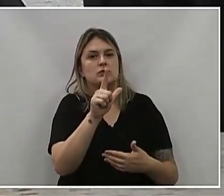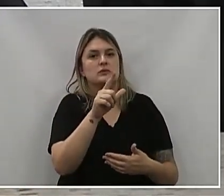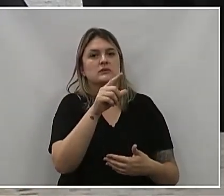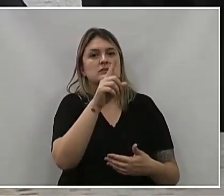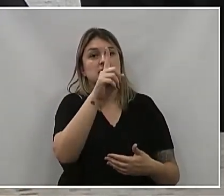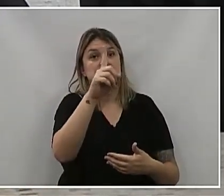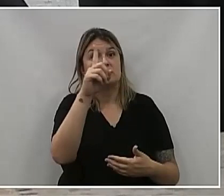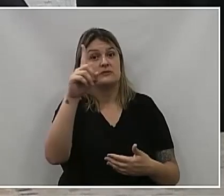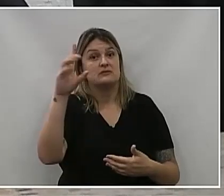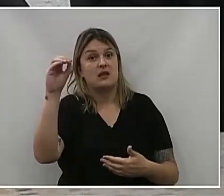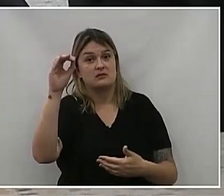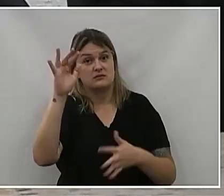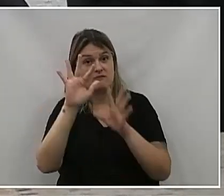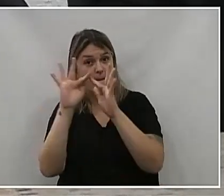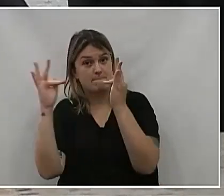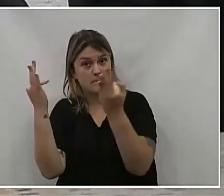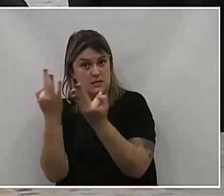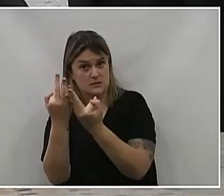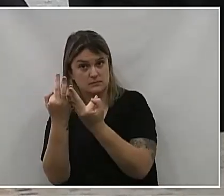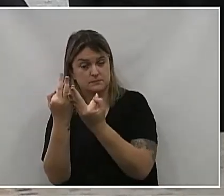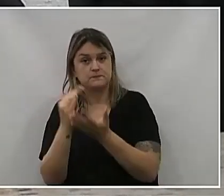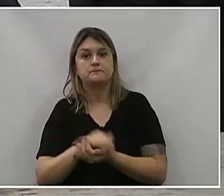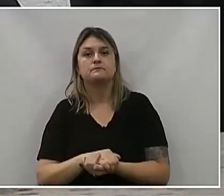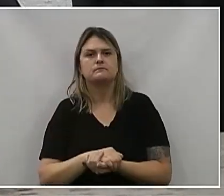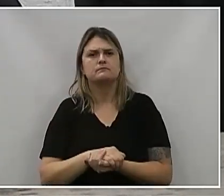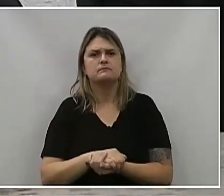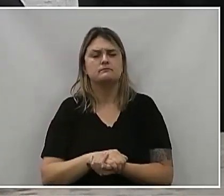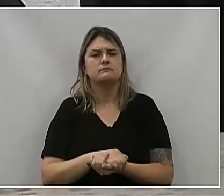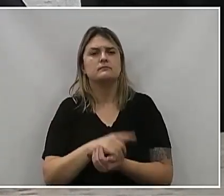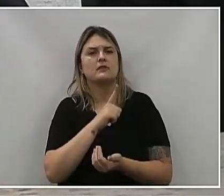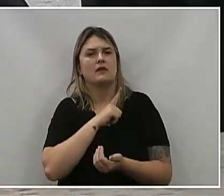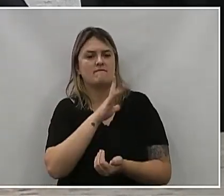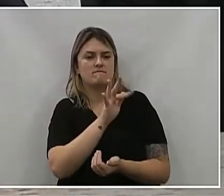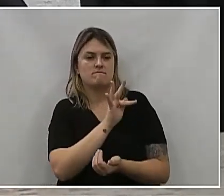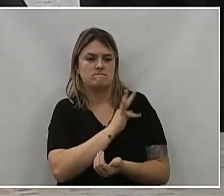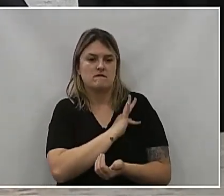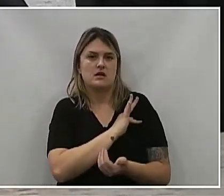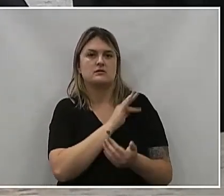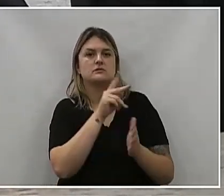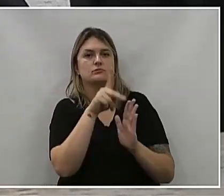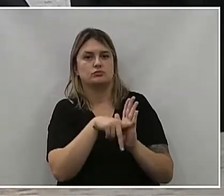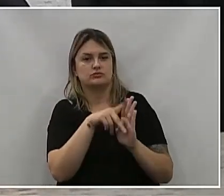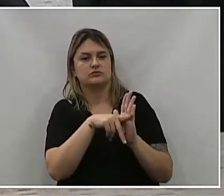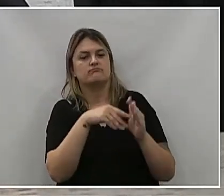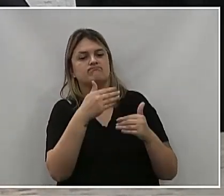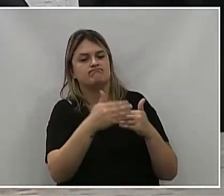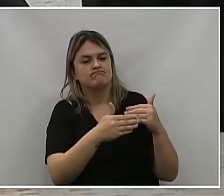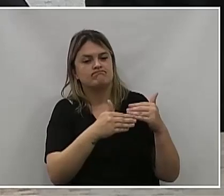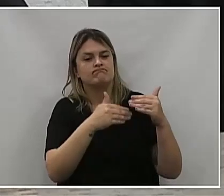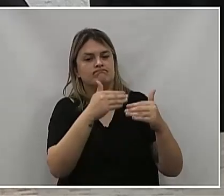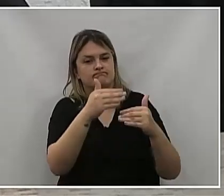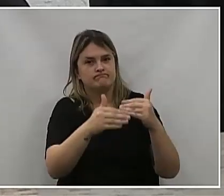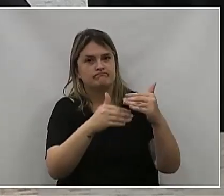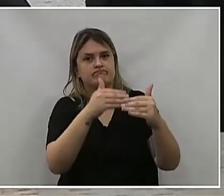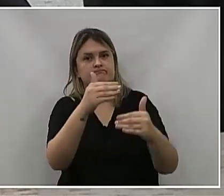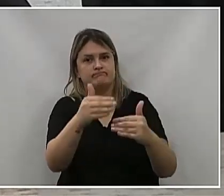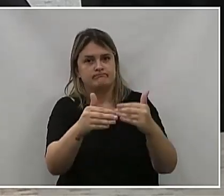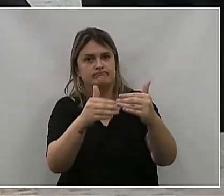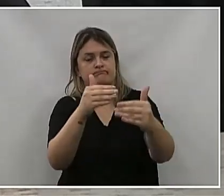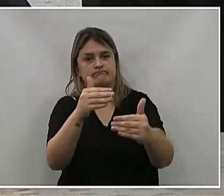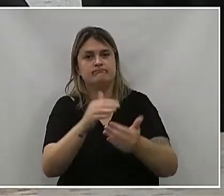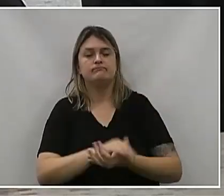para 110 famílias. Então, existem fases desse projeto, são fases que têm que ser